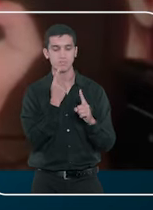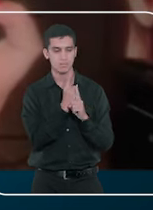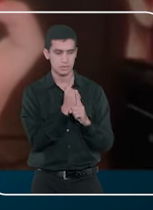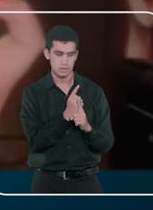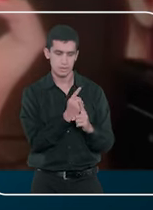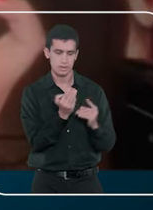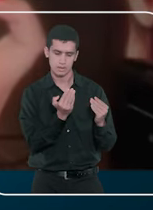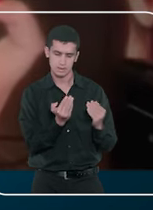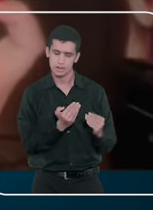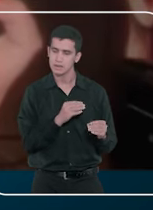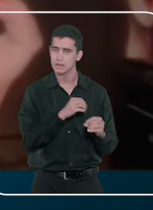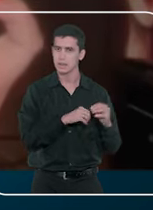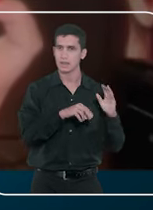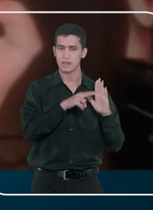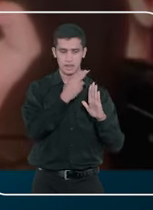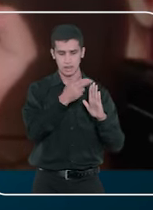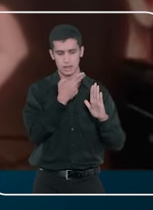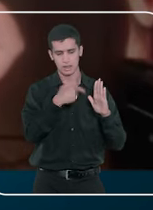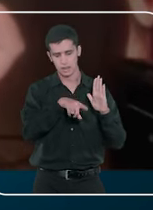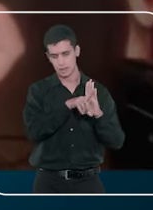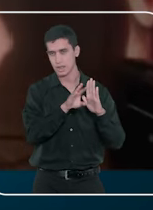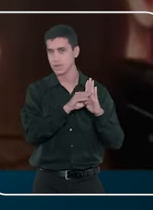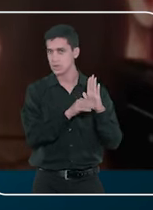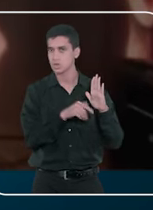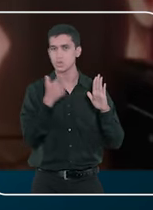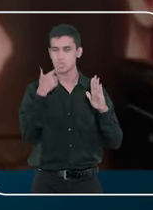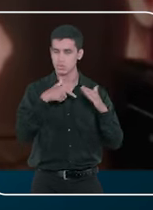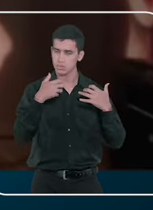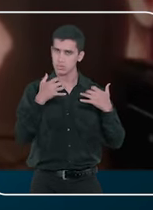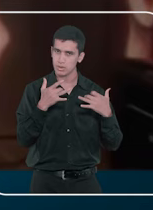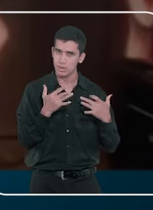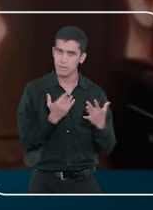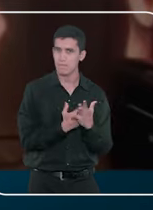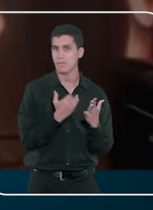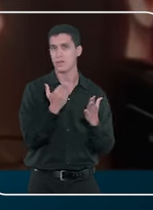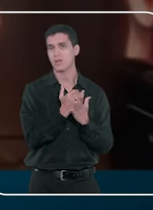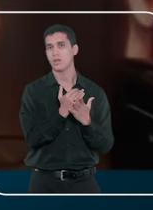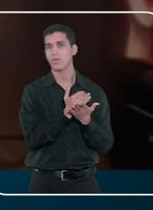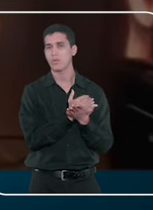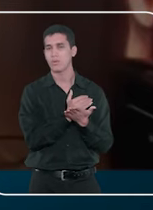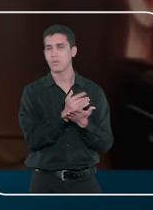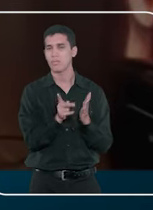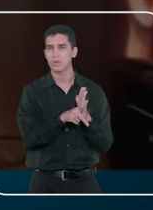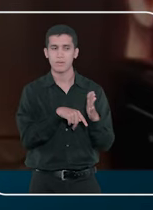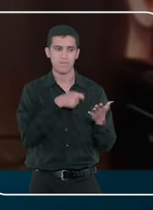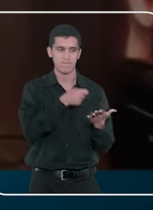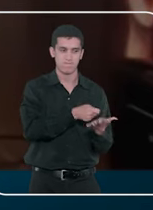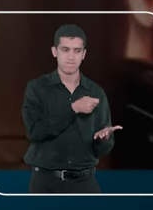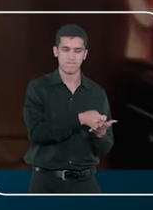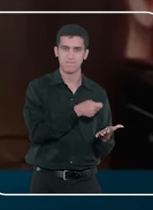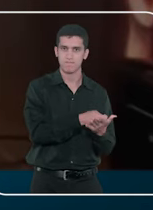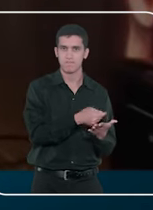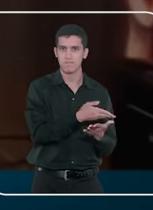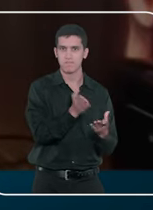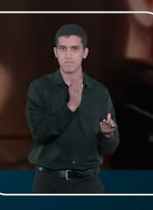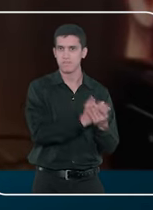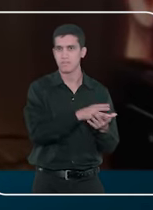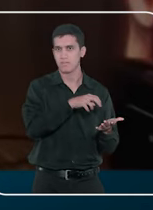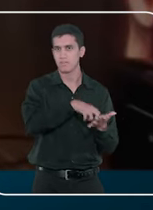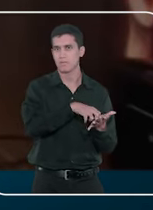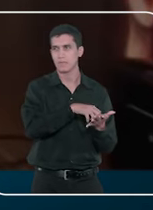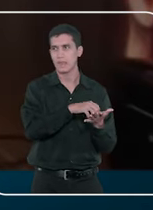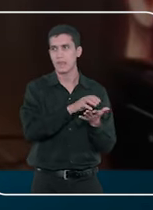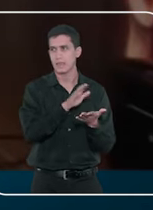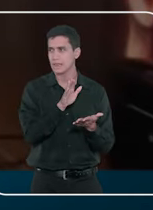que redesenha mais uma vez o mítico princípio da obrigatoriedade da ação penal. em